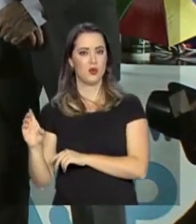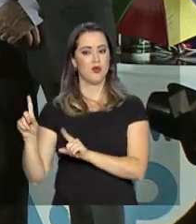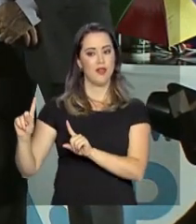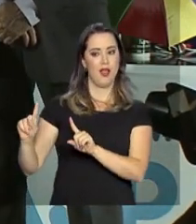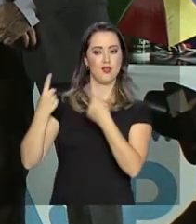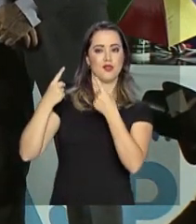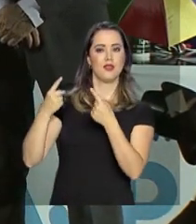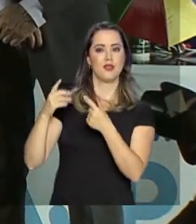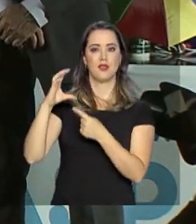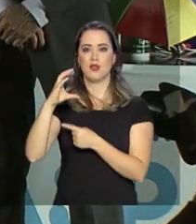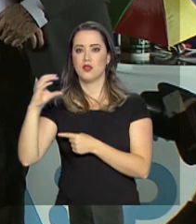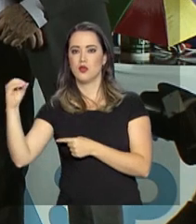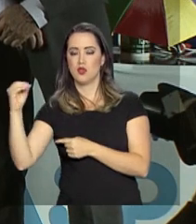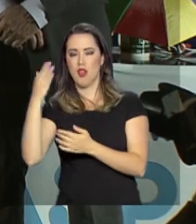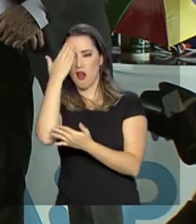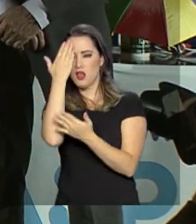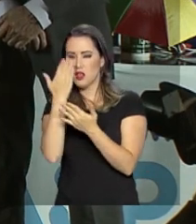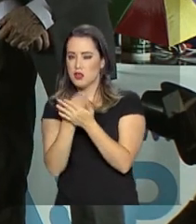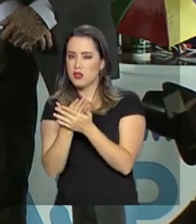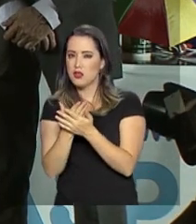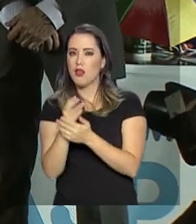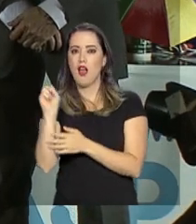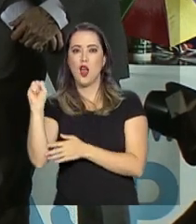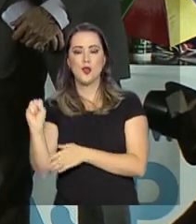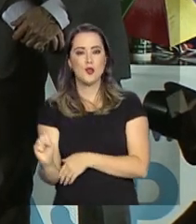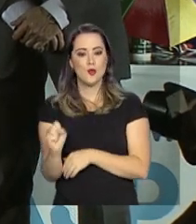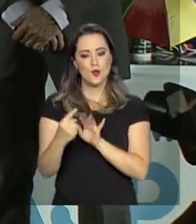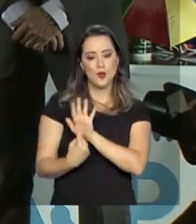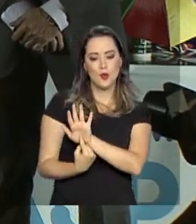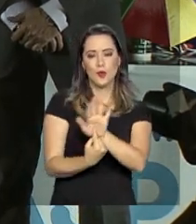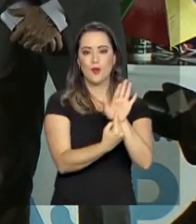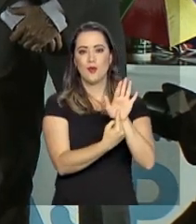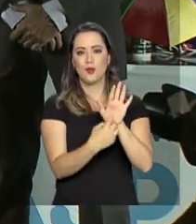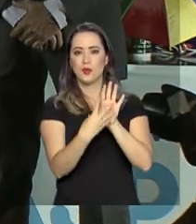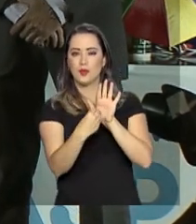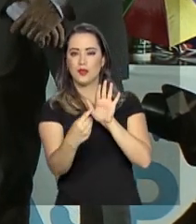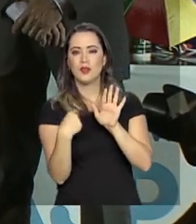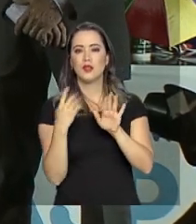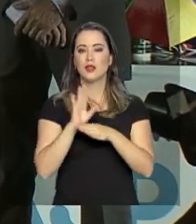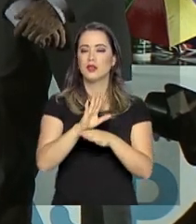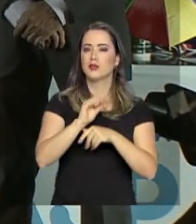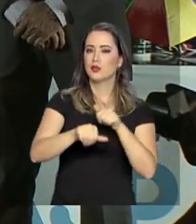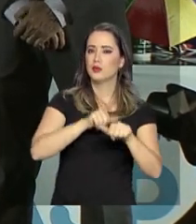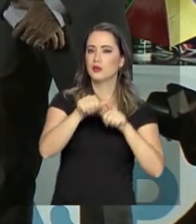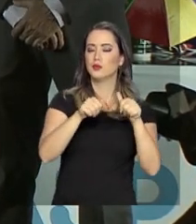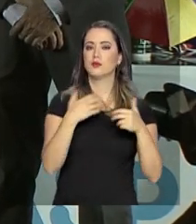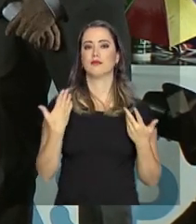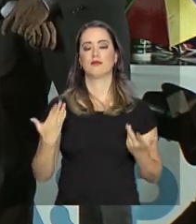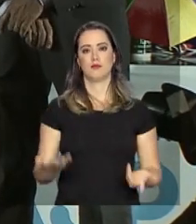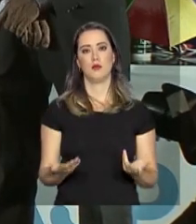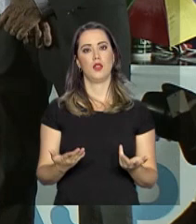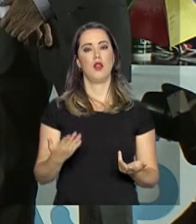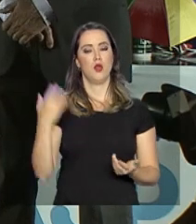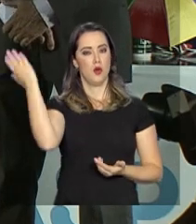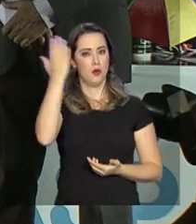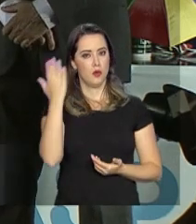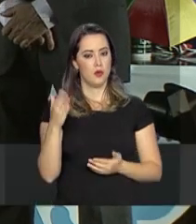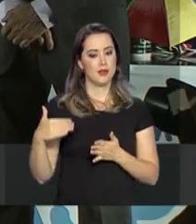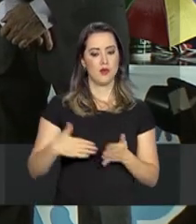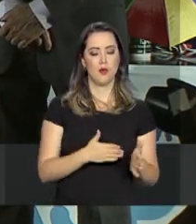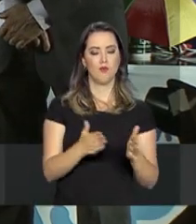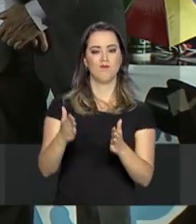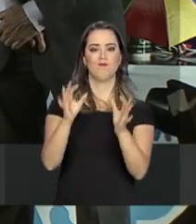Do centro, a confiança. Do sul se mostra com Deus, que ajuda na mudança. O Brasil tem novo